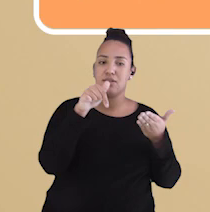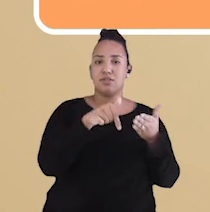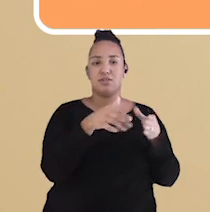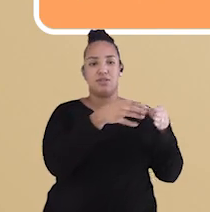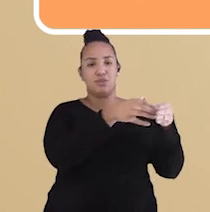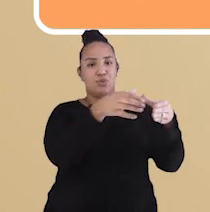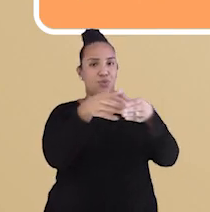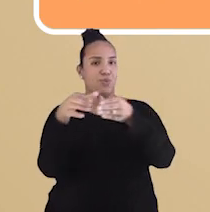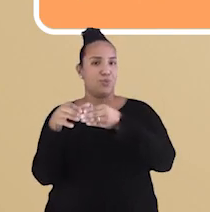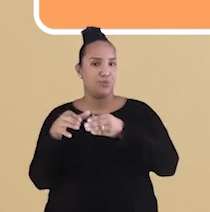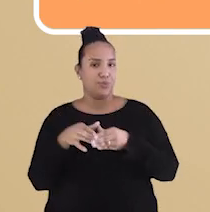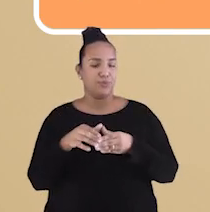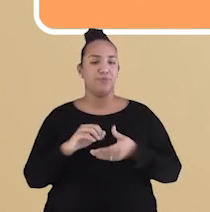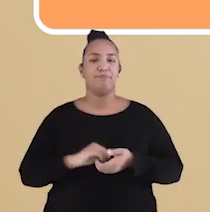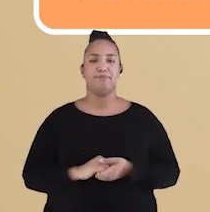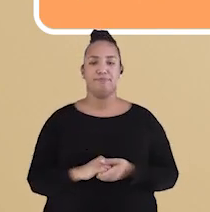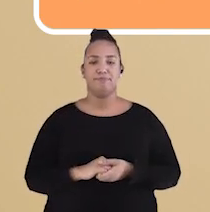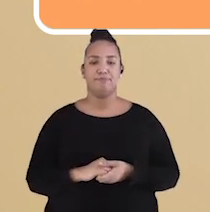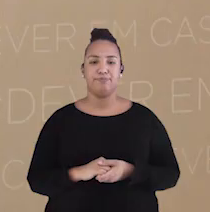e tribos.